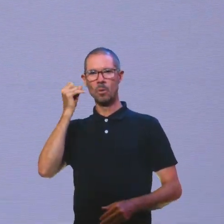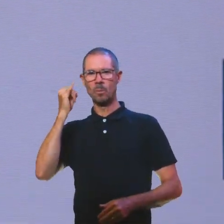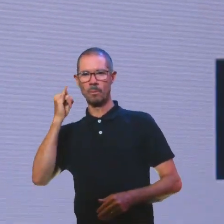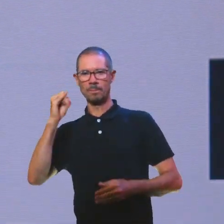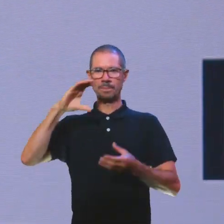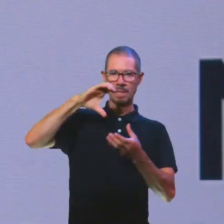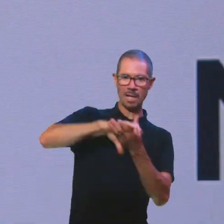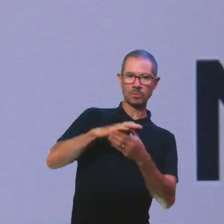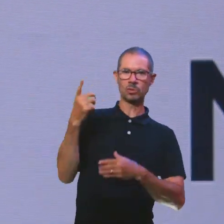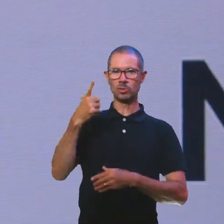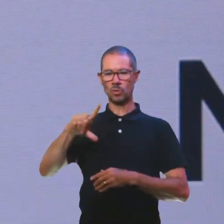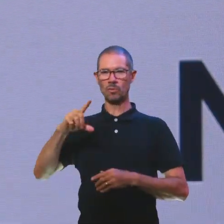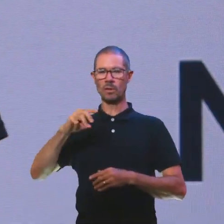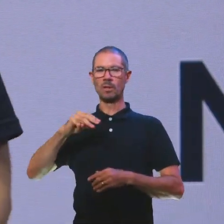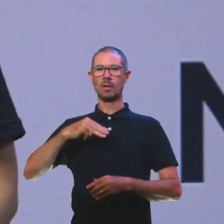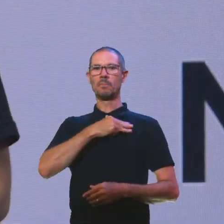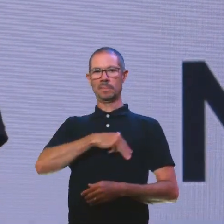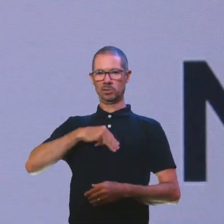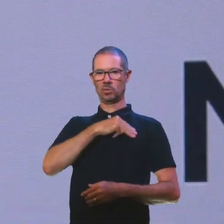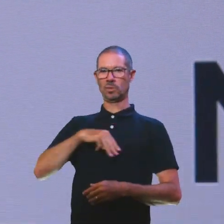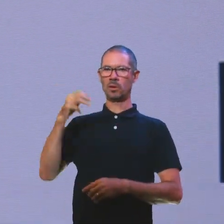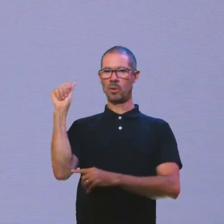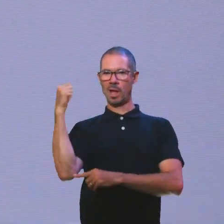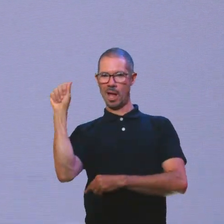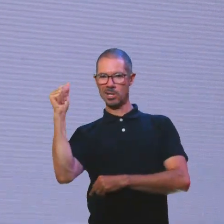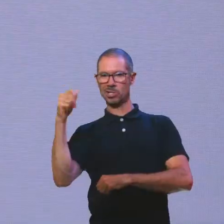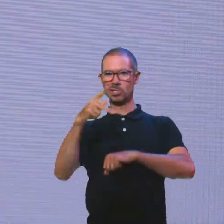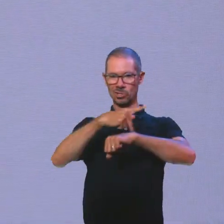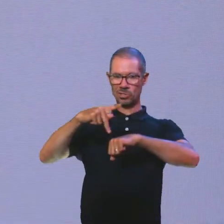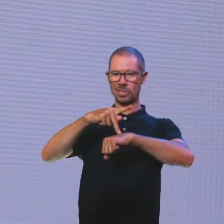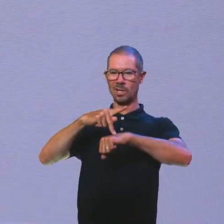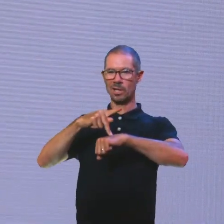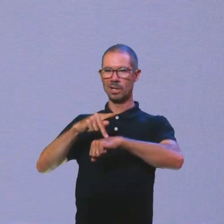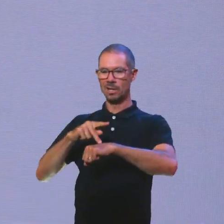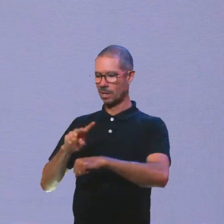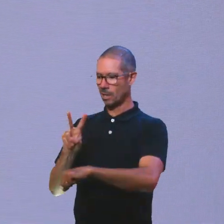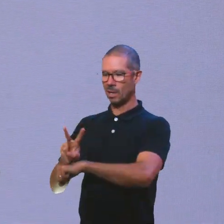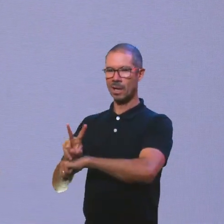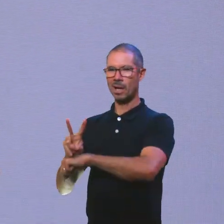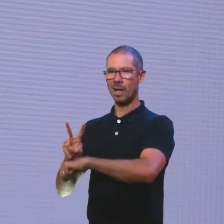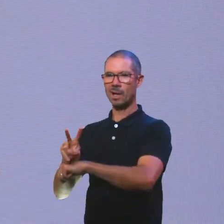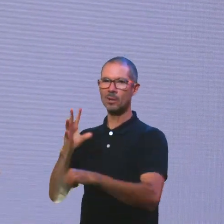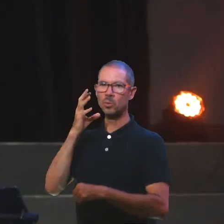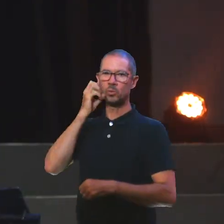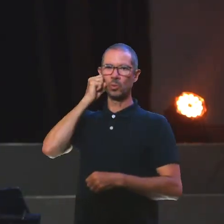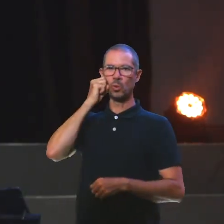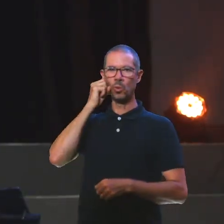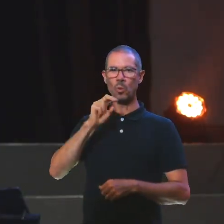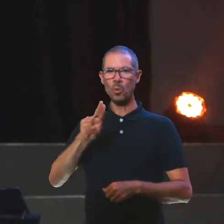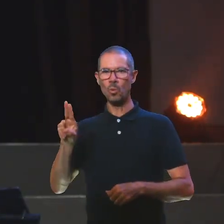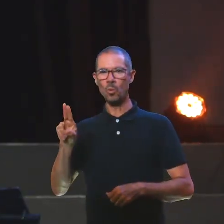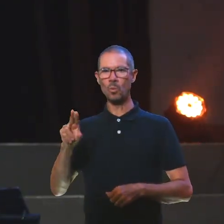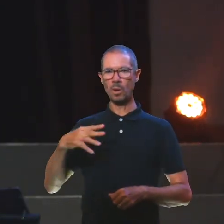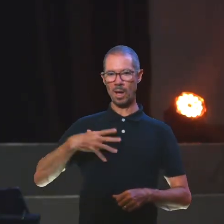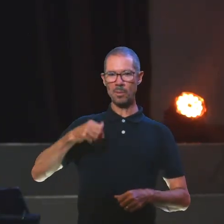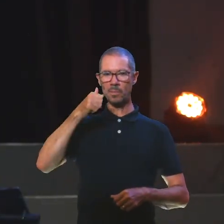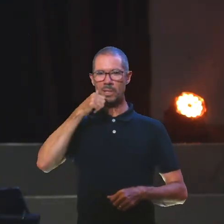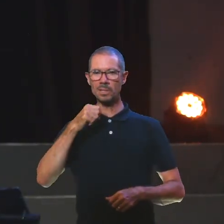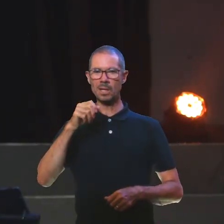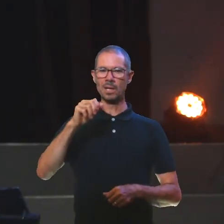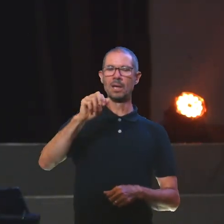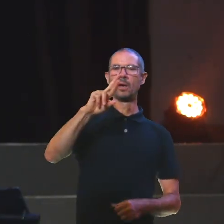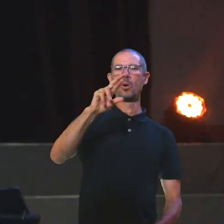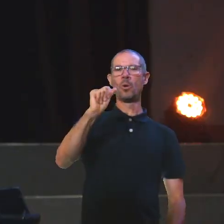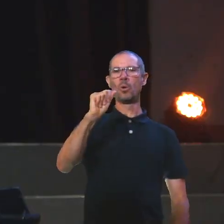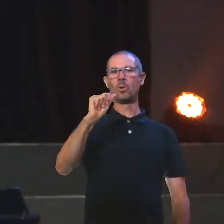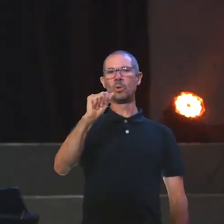anos, e hoje, como missionário na Argentina, ele adotou uma menina chamada Linda. Na verdade, entre nós aqui é Rosalinda, mas ela não gosta desse